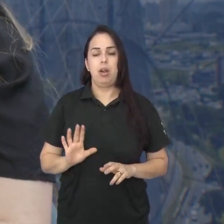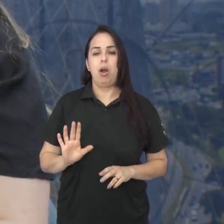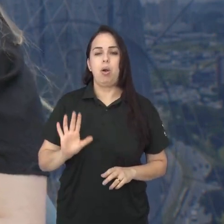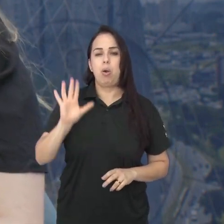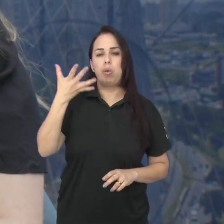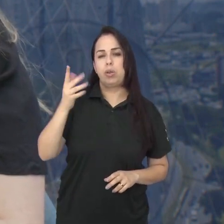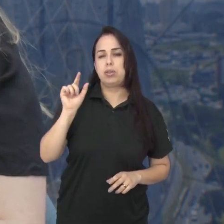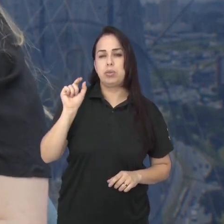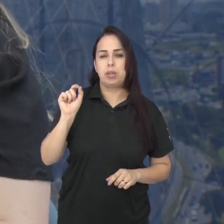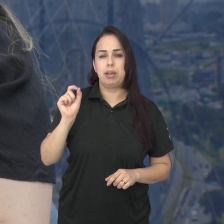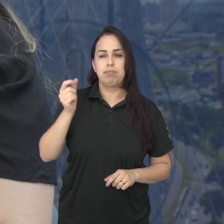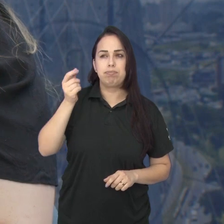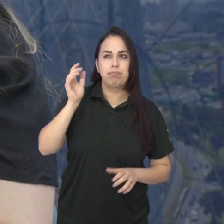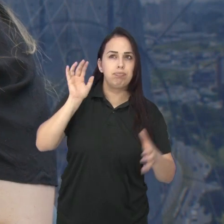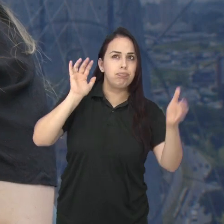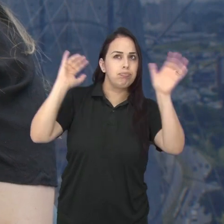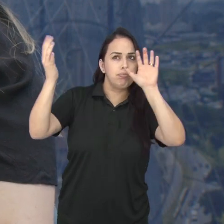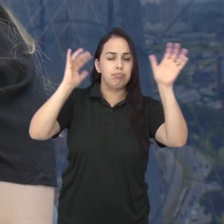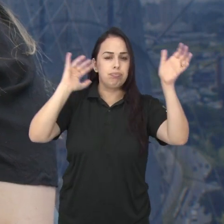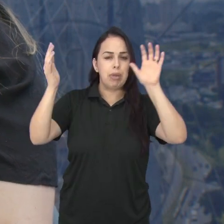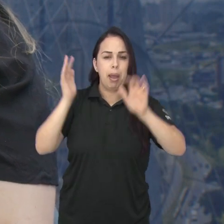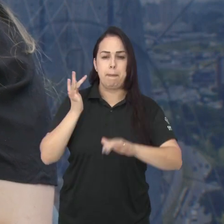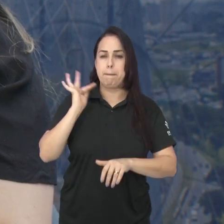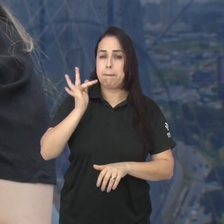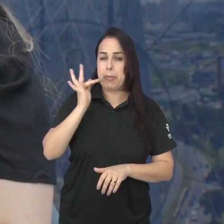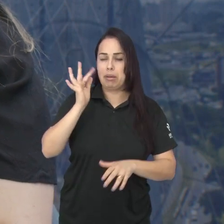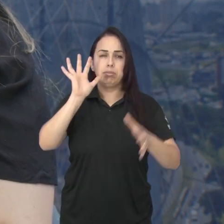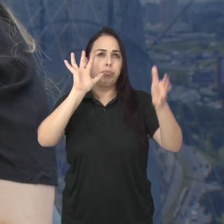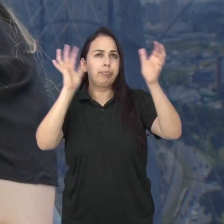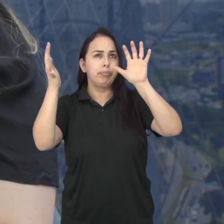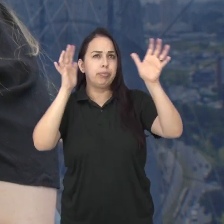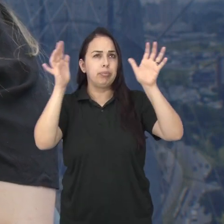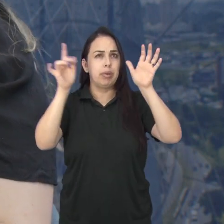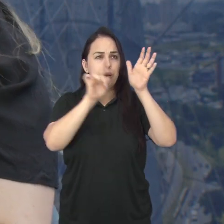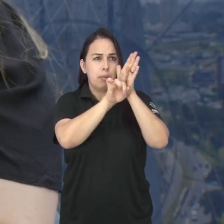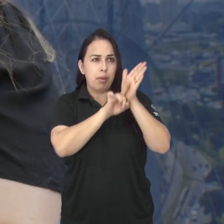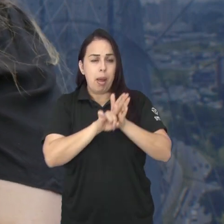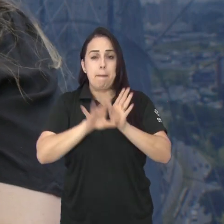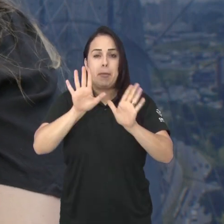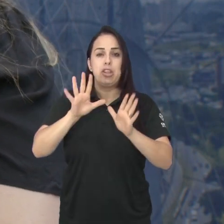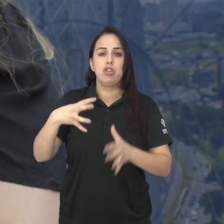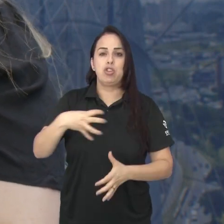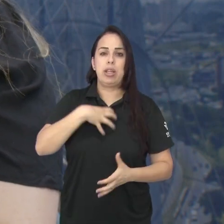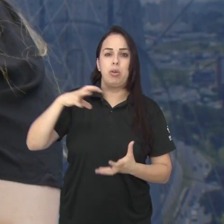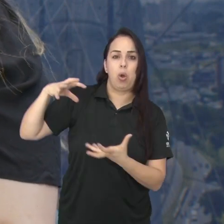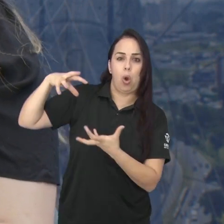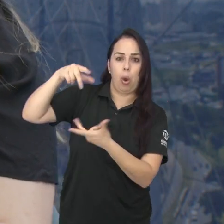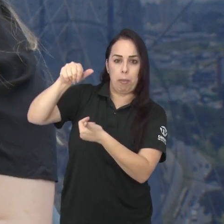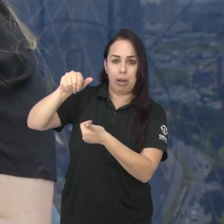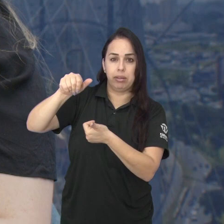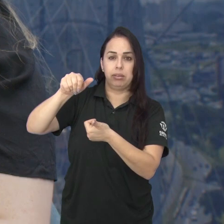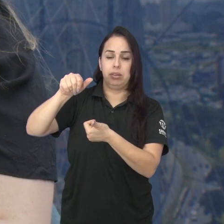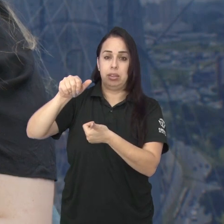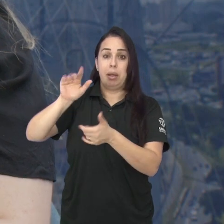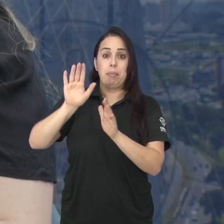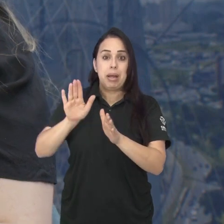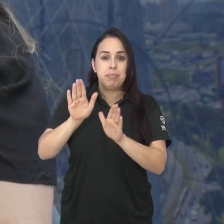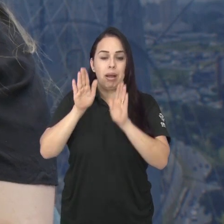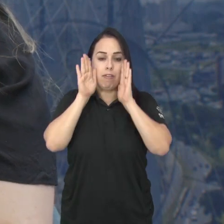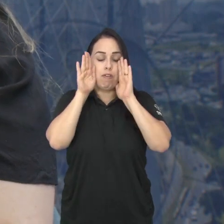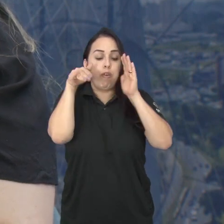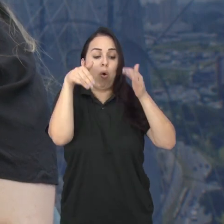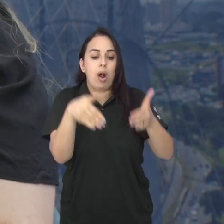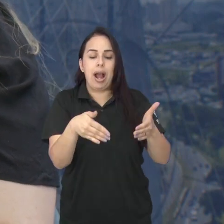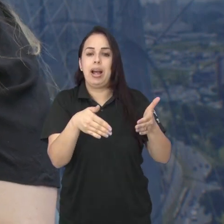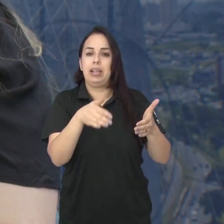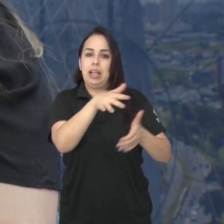que acontece? As previsões do tempo, em geral, elas são feitas de maneira global. Para a gente fazer uma previsão local